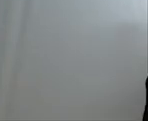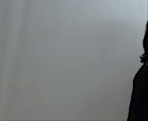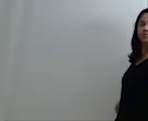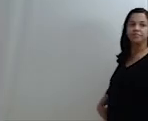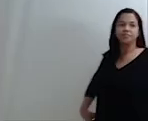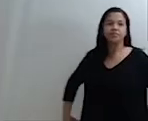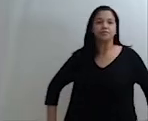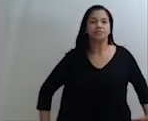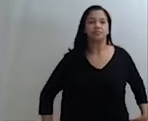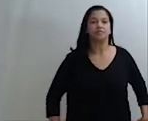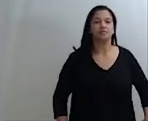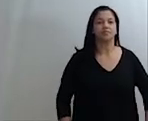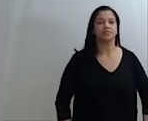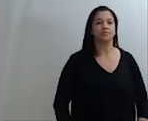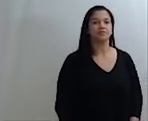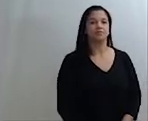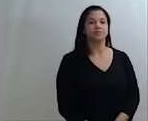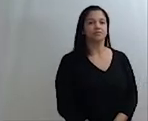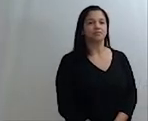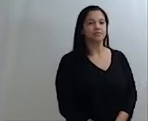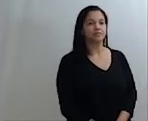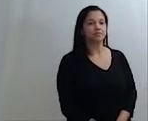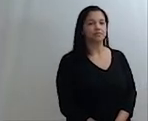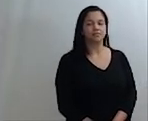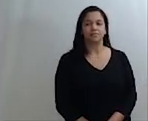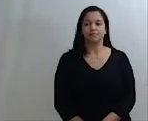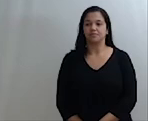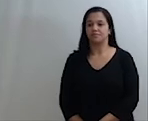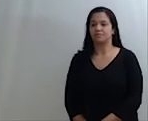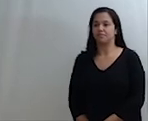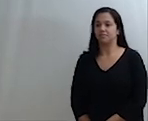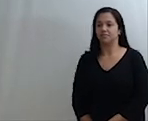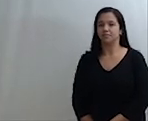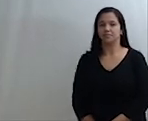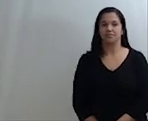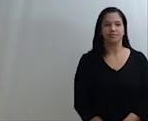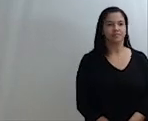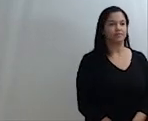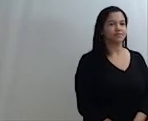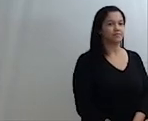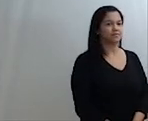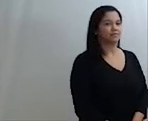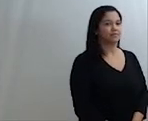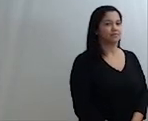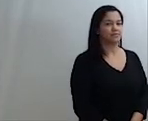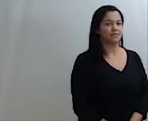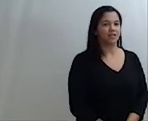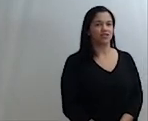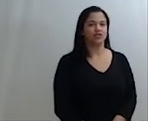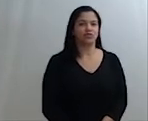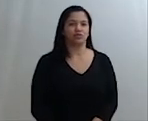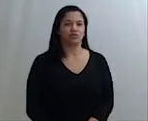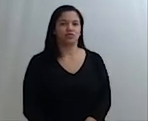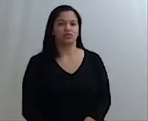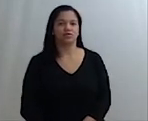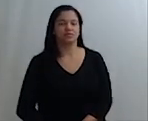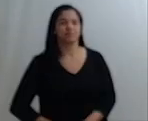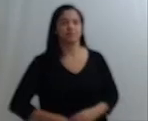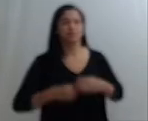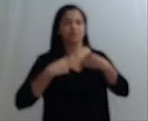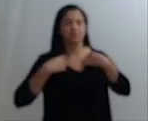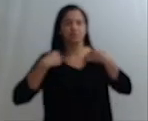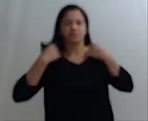547 073 isso já foi seg Isso é o que foi né Então o próximo é da minha